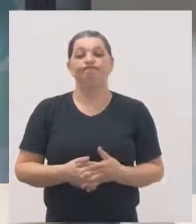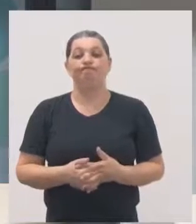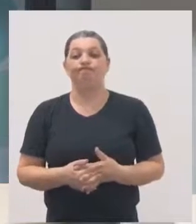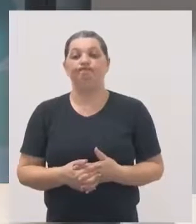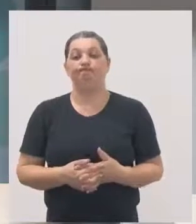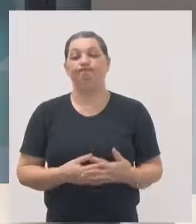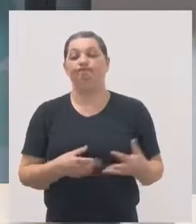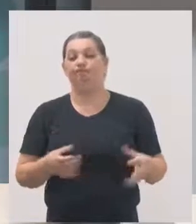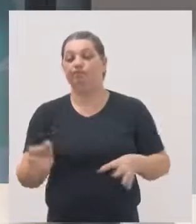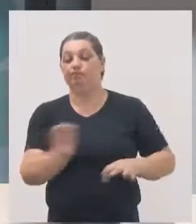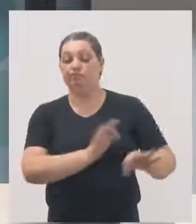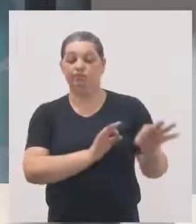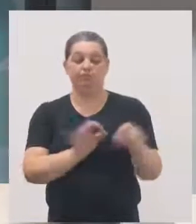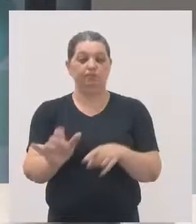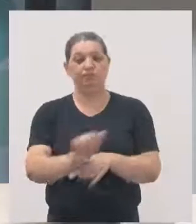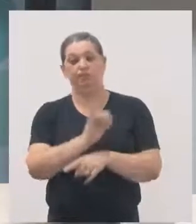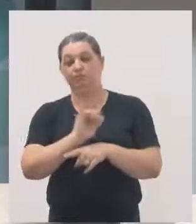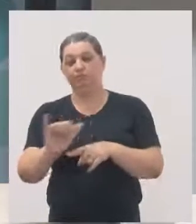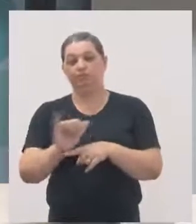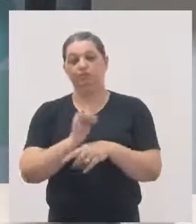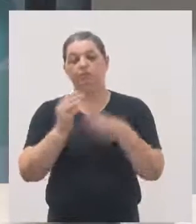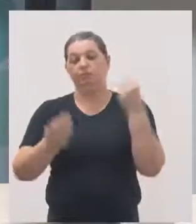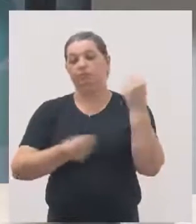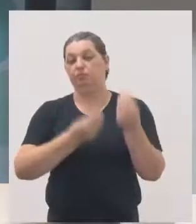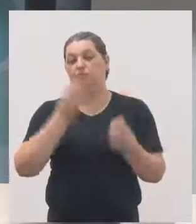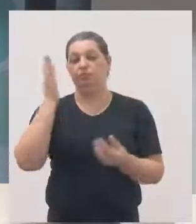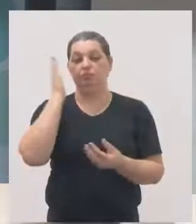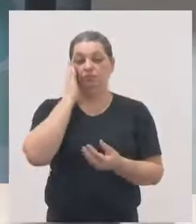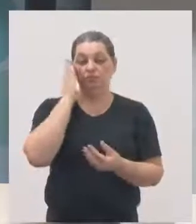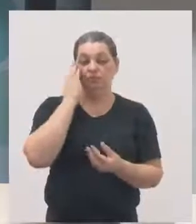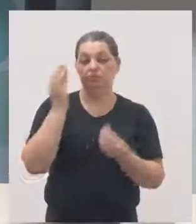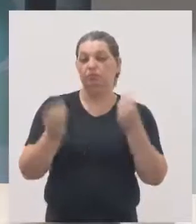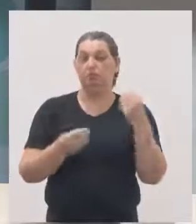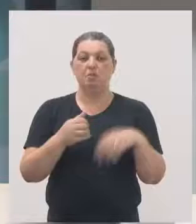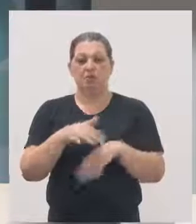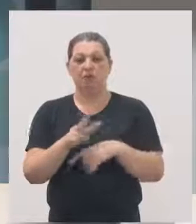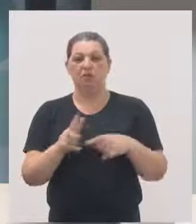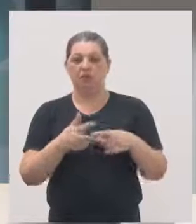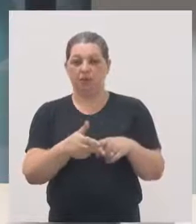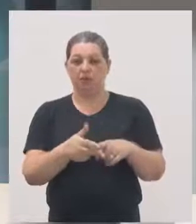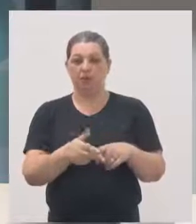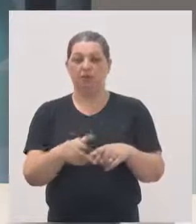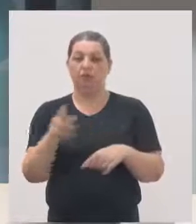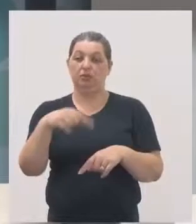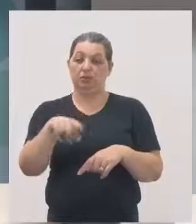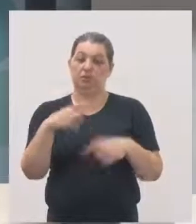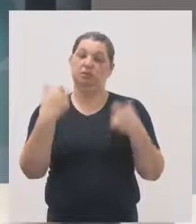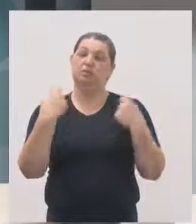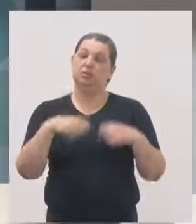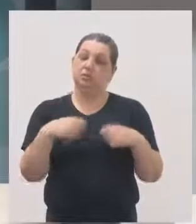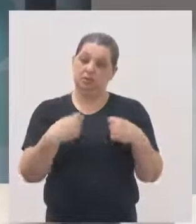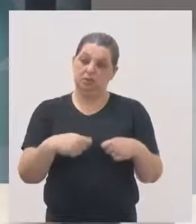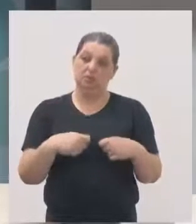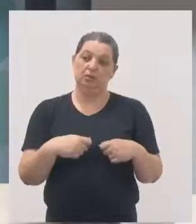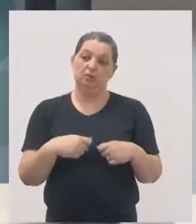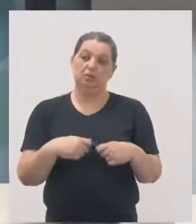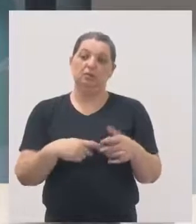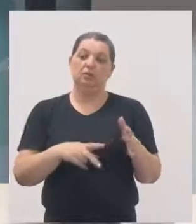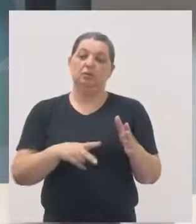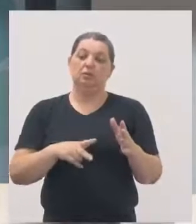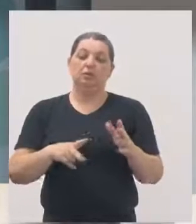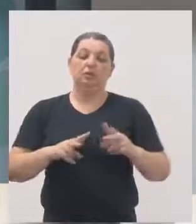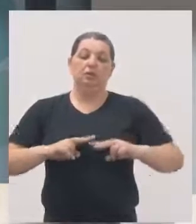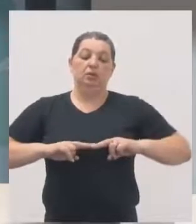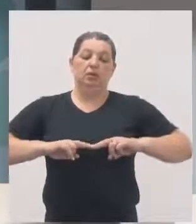de aprimoramento, né? De saber um pouco mais da ferramenta, aí vocês precisam ir explorando,